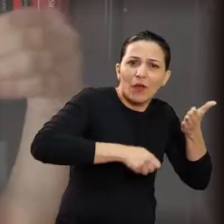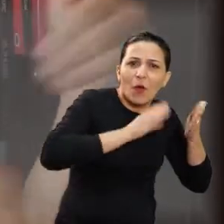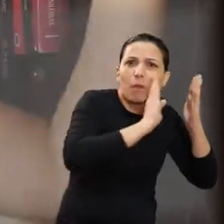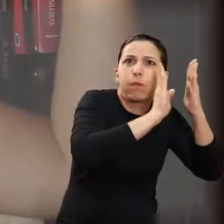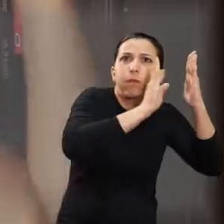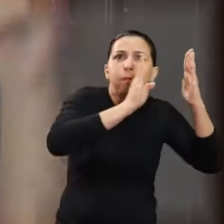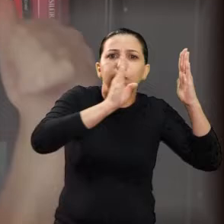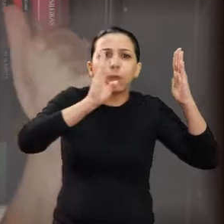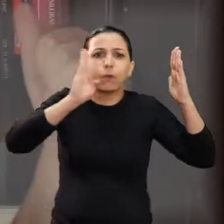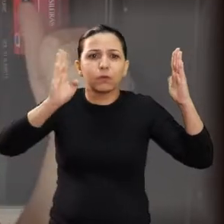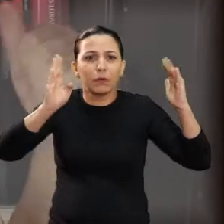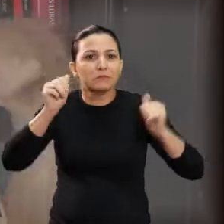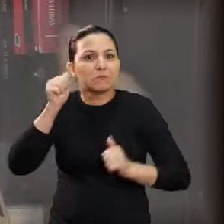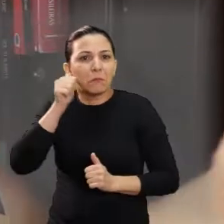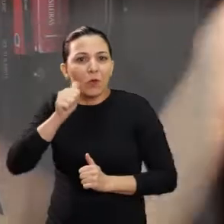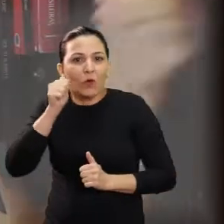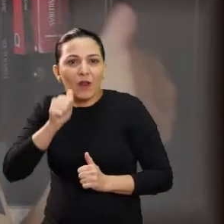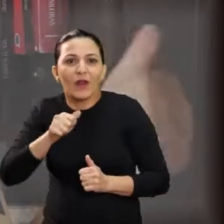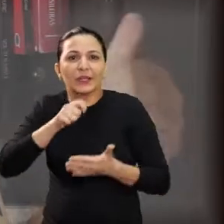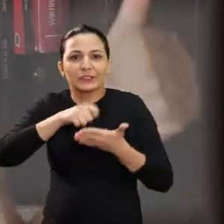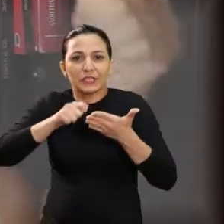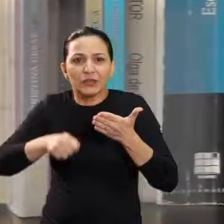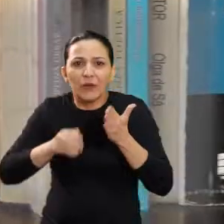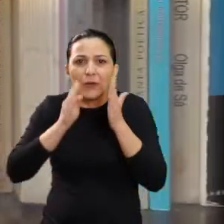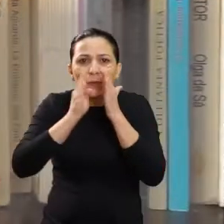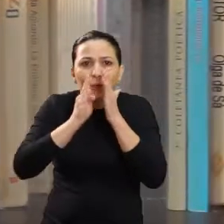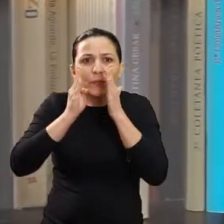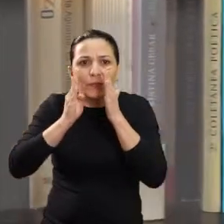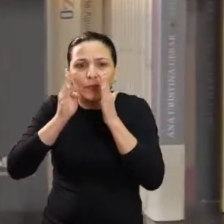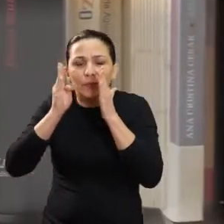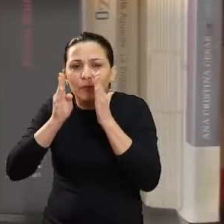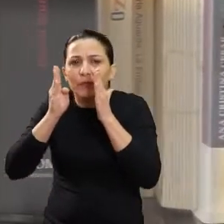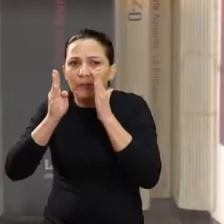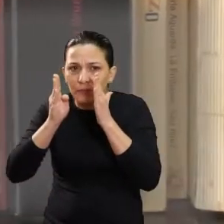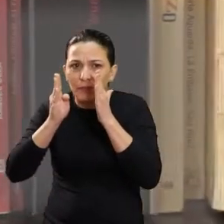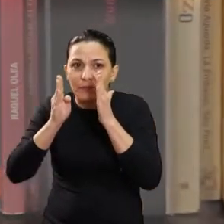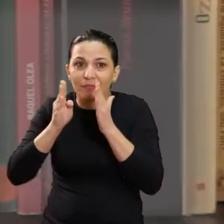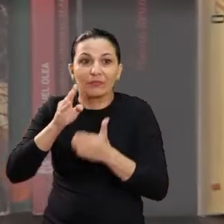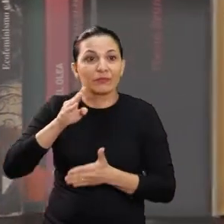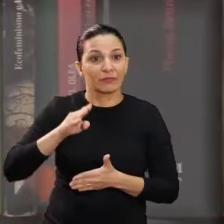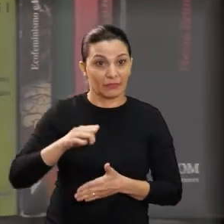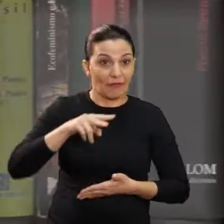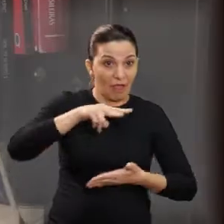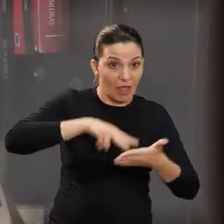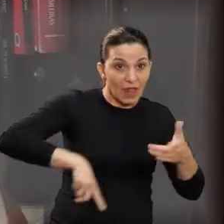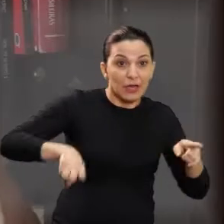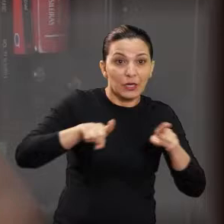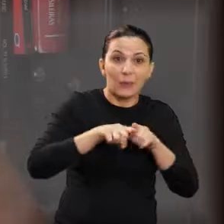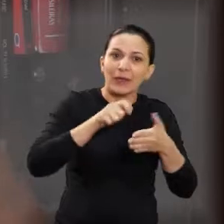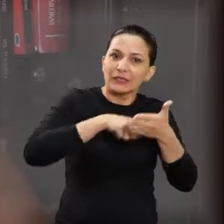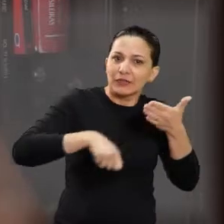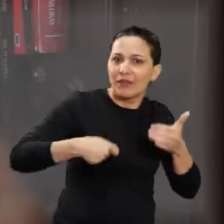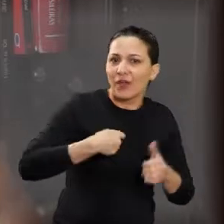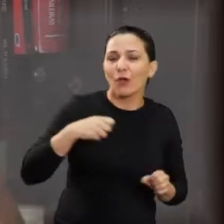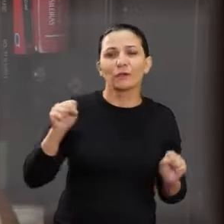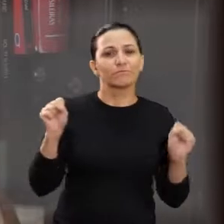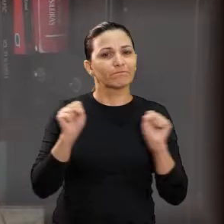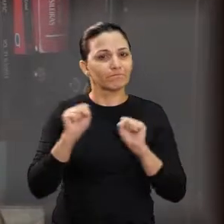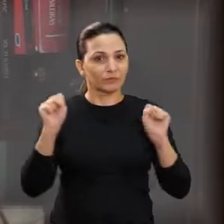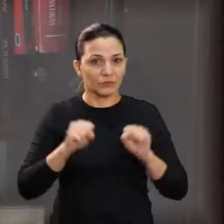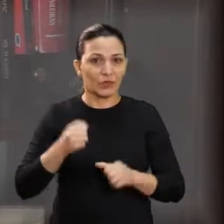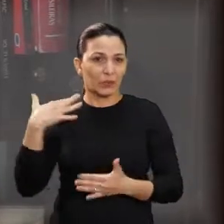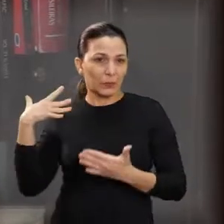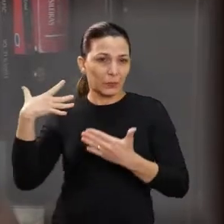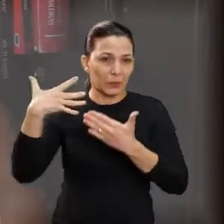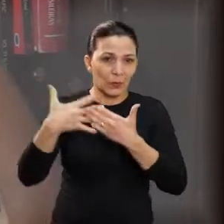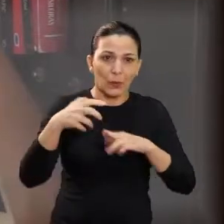Então, eu já tinha essa percepção, porque eu gostava de ler, de escrever. E o número de homens que escreviam, que participavam, que faziam,